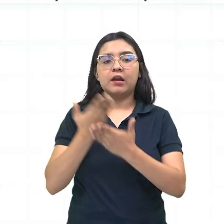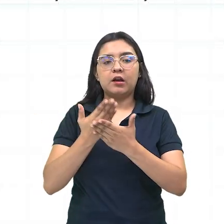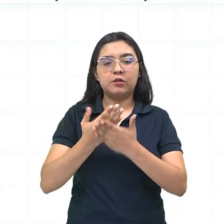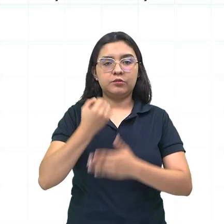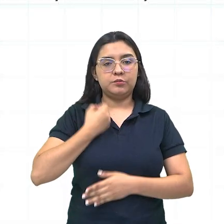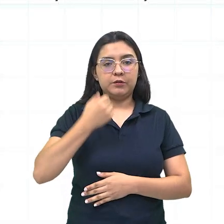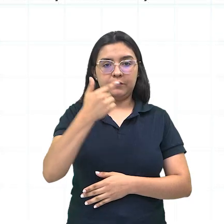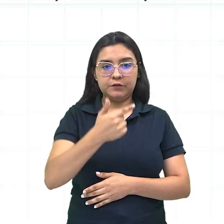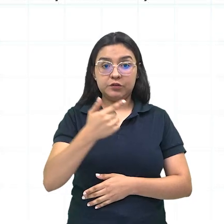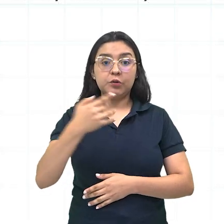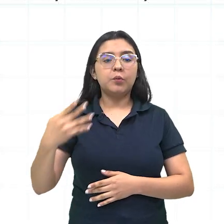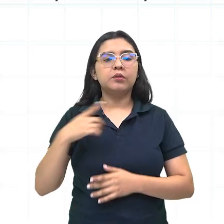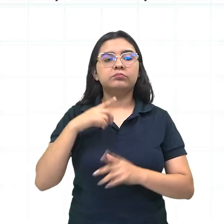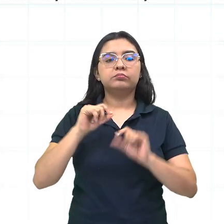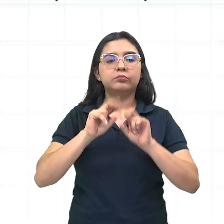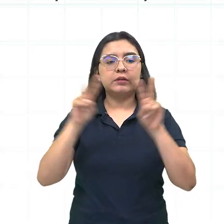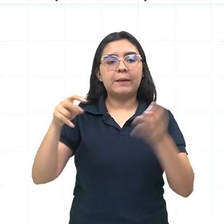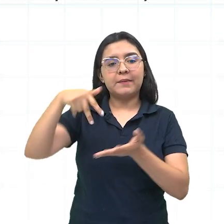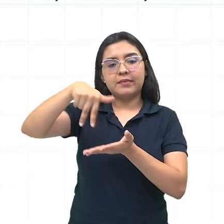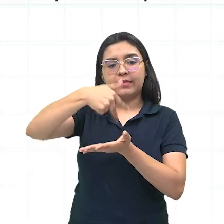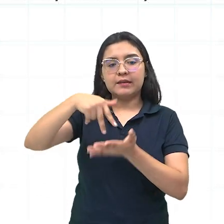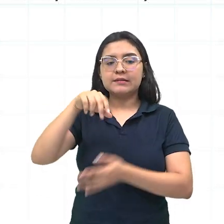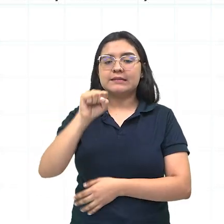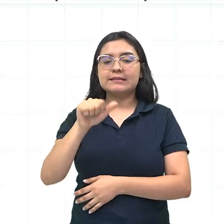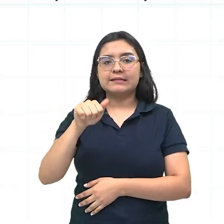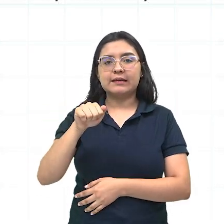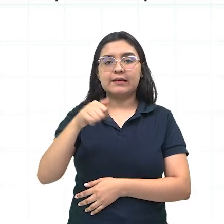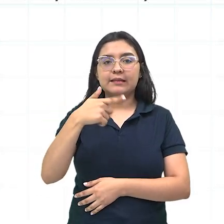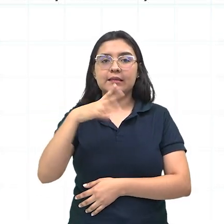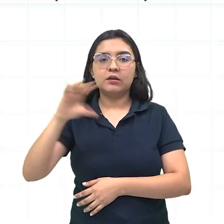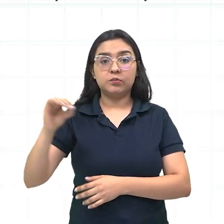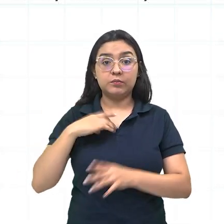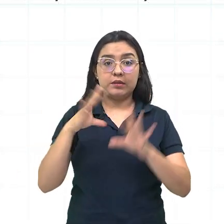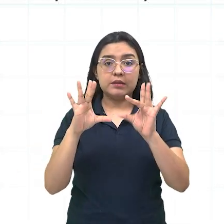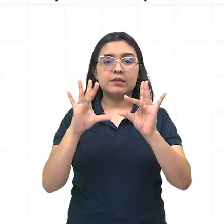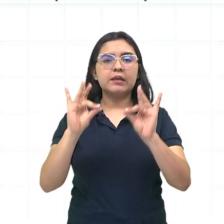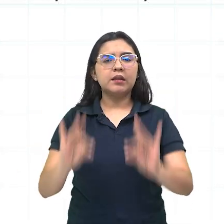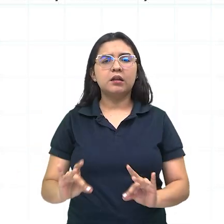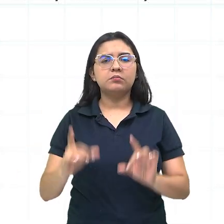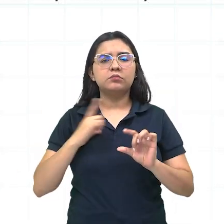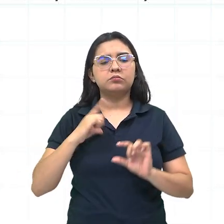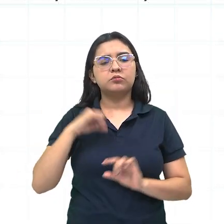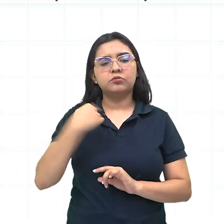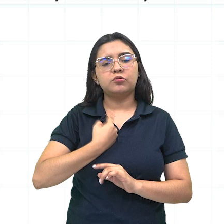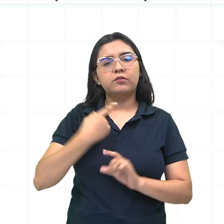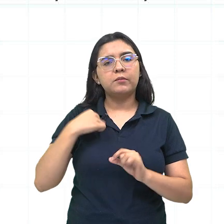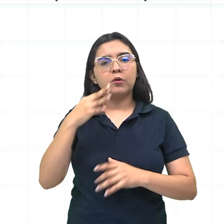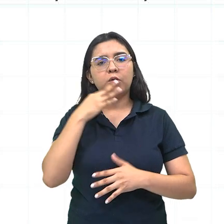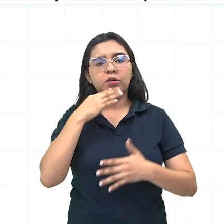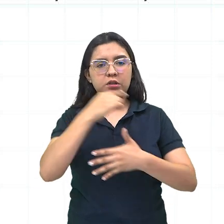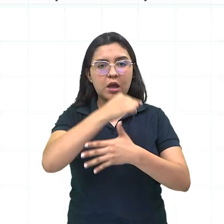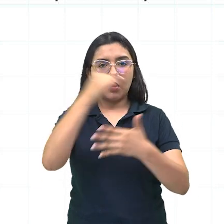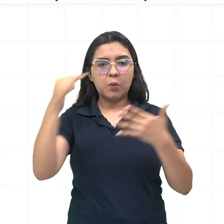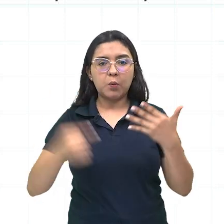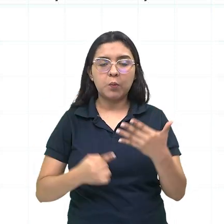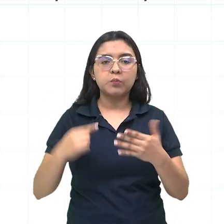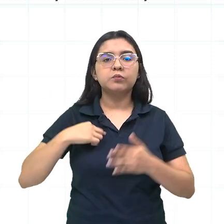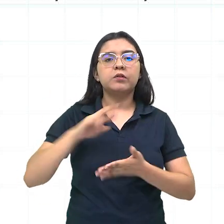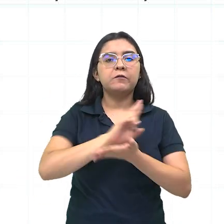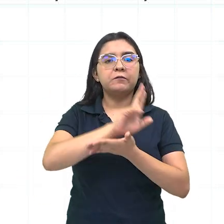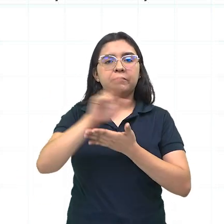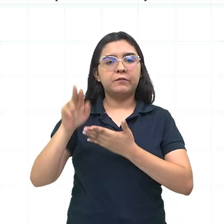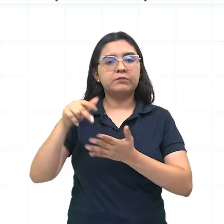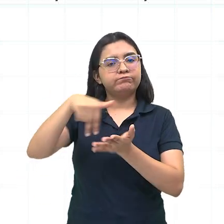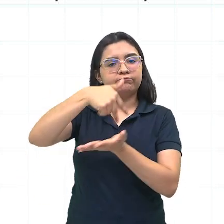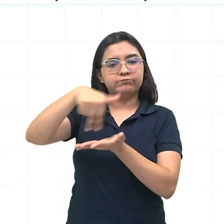número 24, nós vamos falar sobre dança de salão. Por detalhamento, vamos compreender um pouco mais sobre o soltinho, samba de